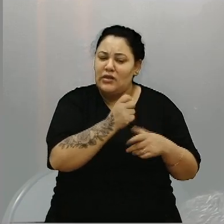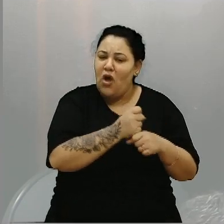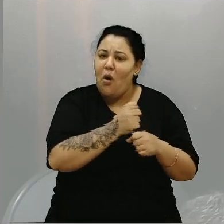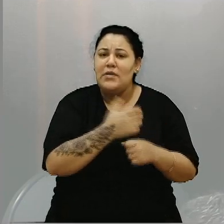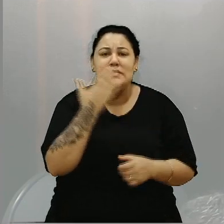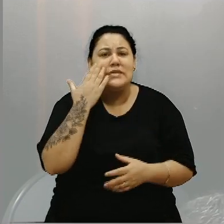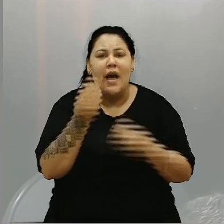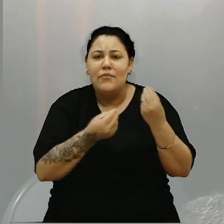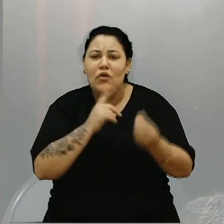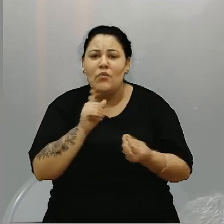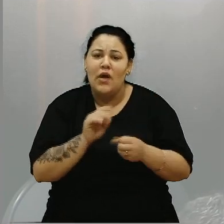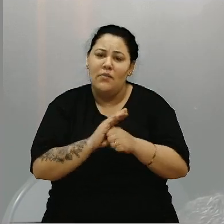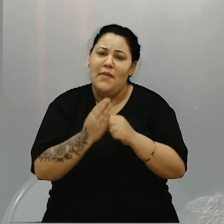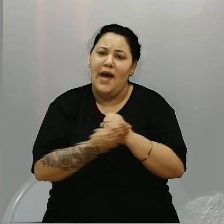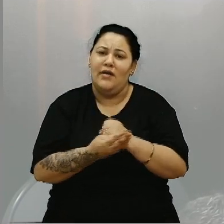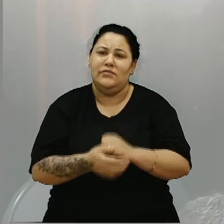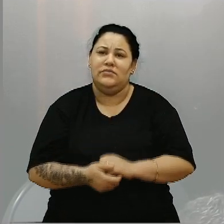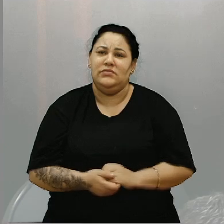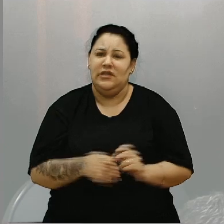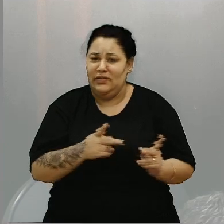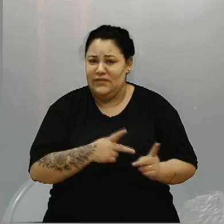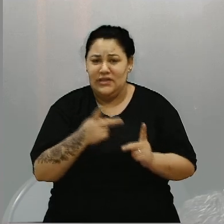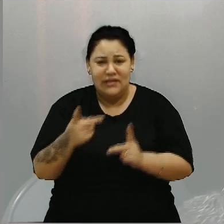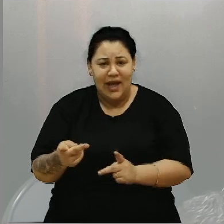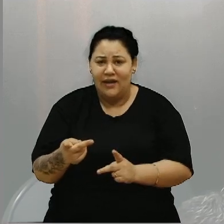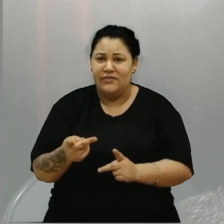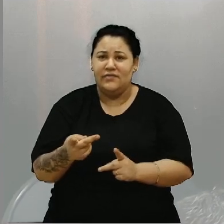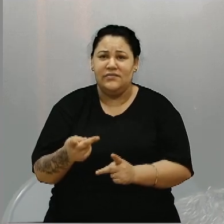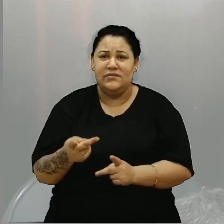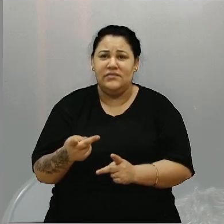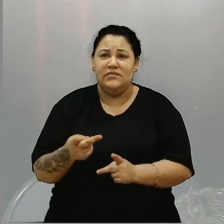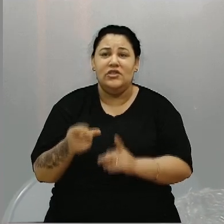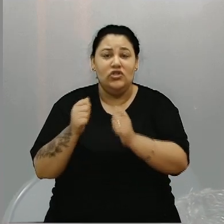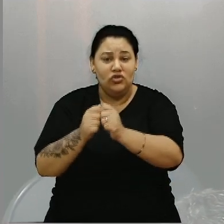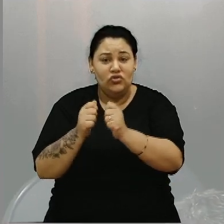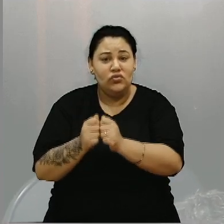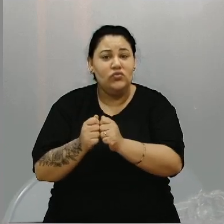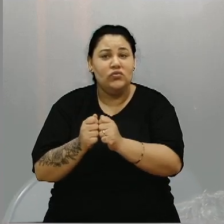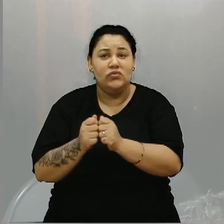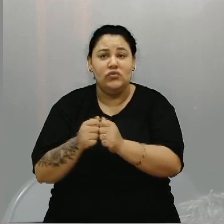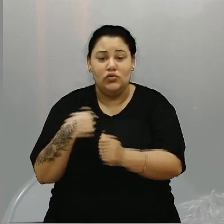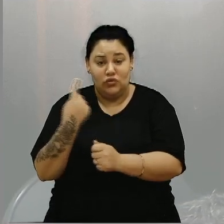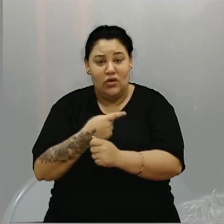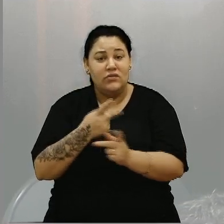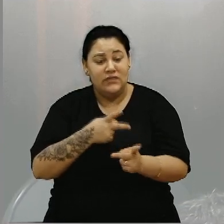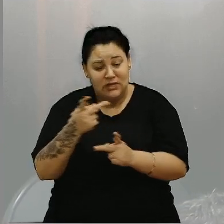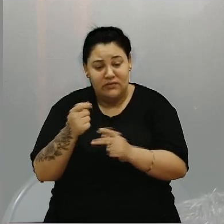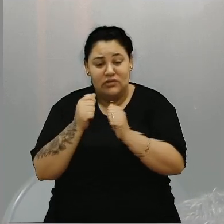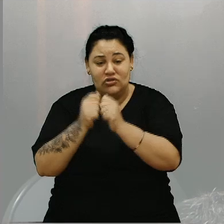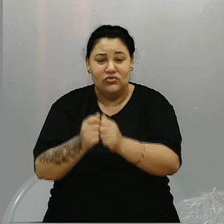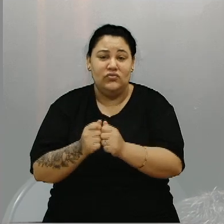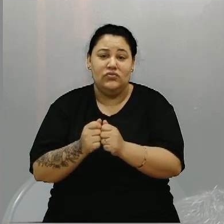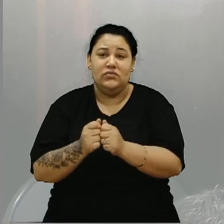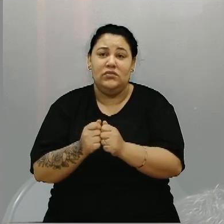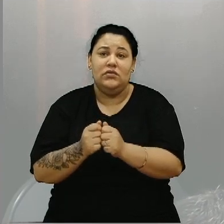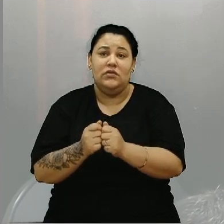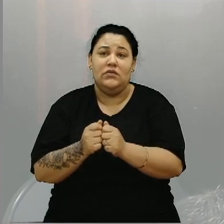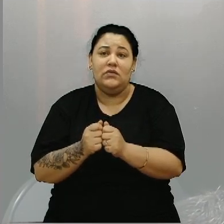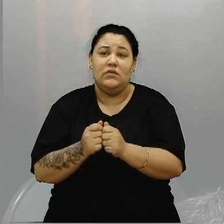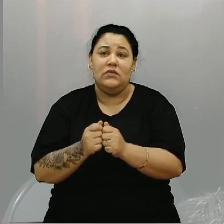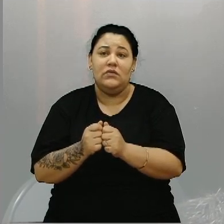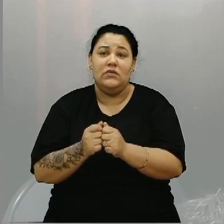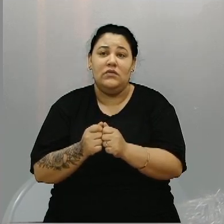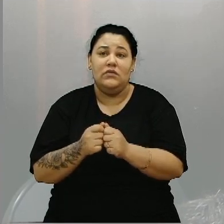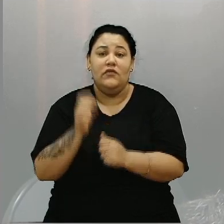quando era secretário ia lá, fora de hora e tudo, e comigo mesmo, junto, nós dois, junto, fora de hora com os pequenos alagamentos, e